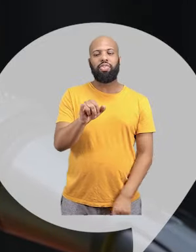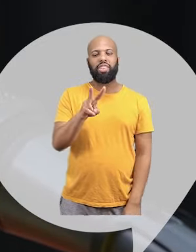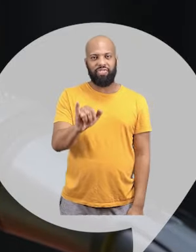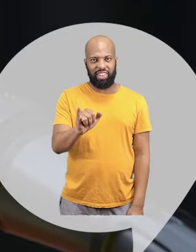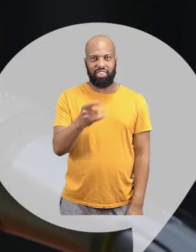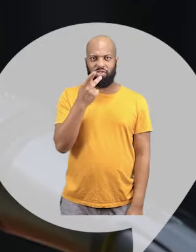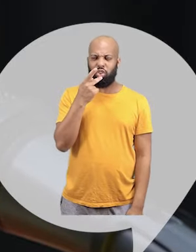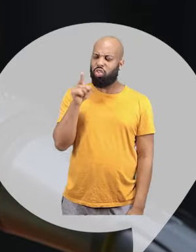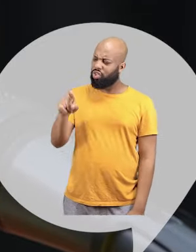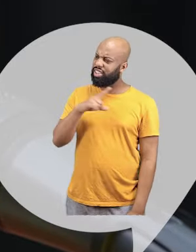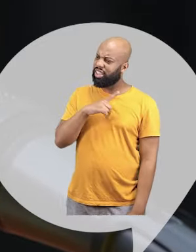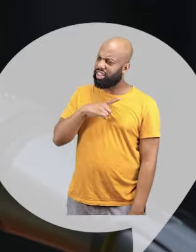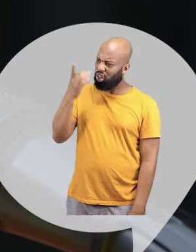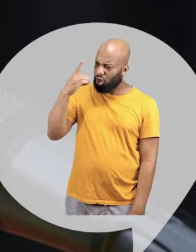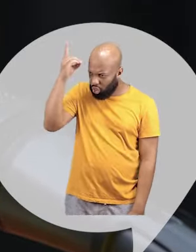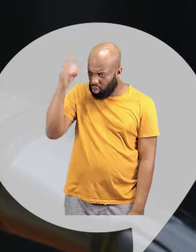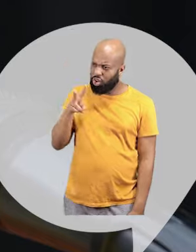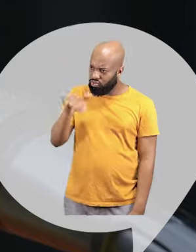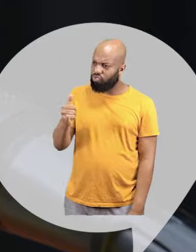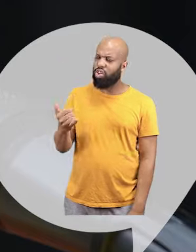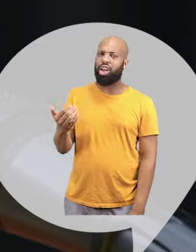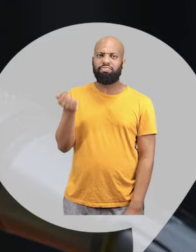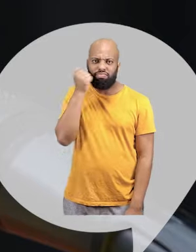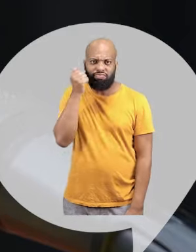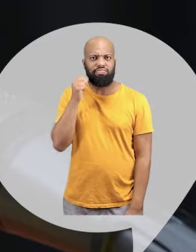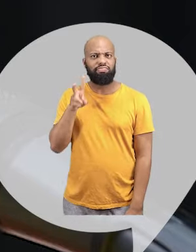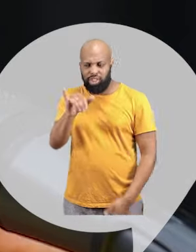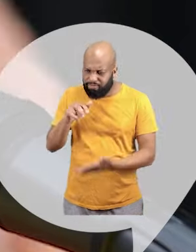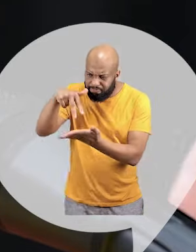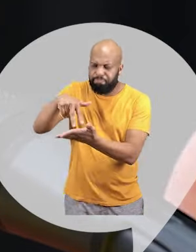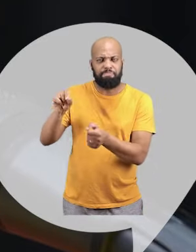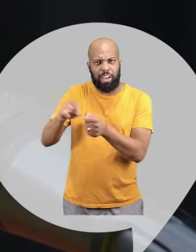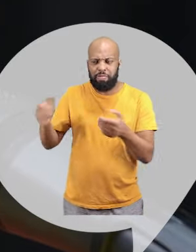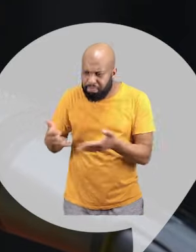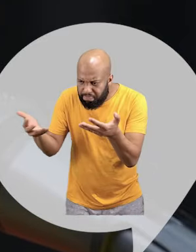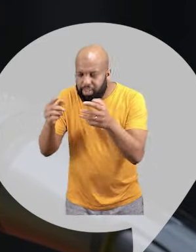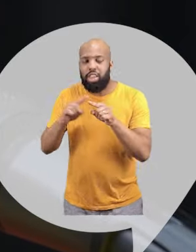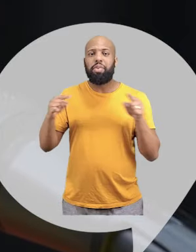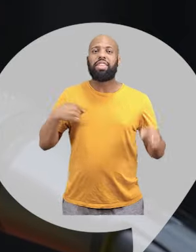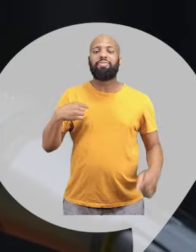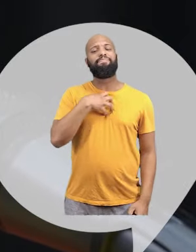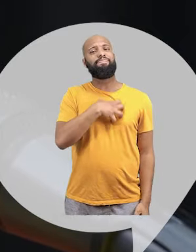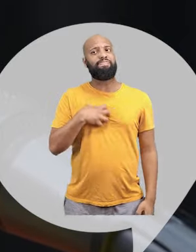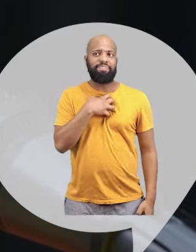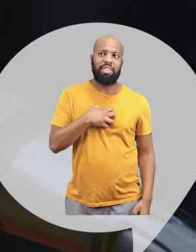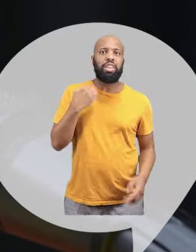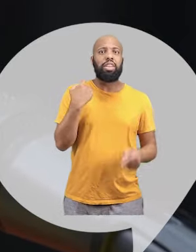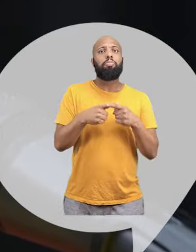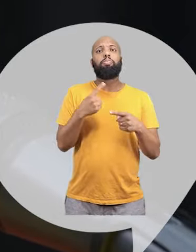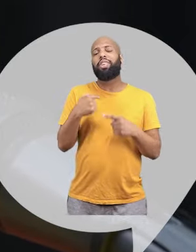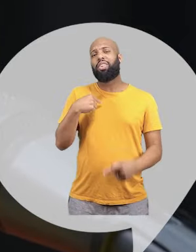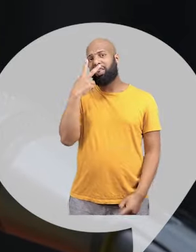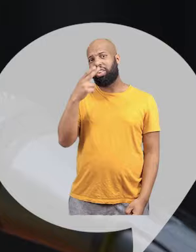a Vivi como que ela falou de polícia tem muita vocação vai lá dar cara coragem vai lá e faz e às vezes eu fico meio assim por